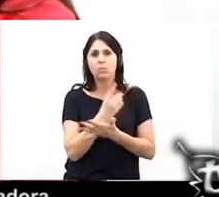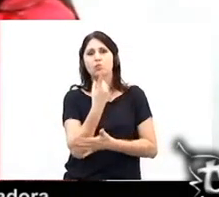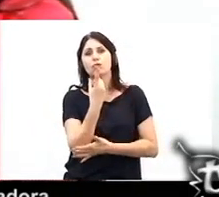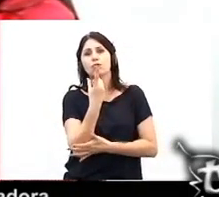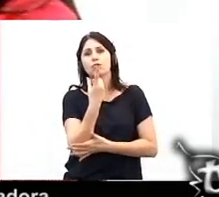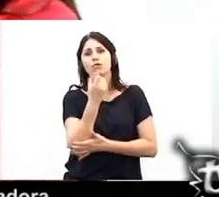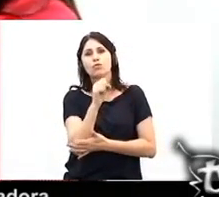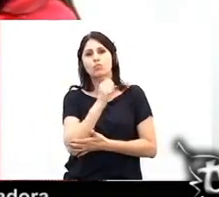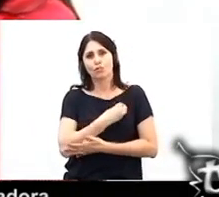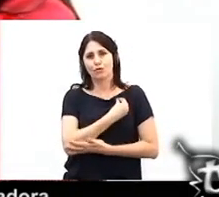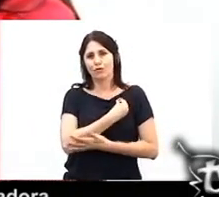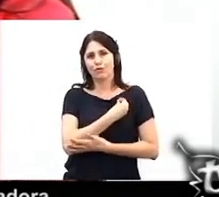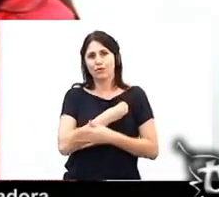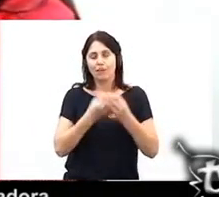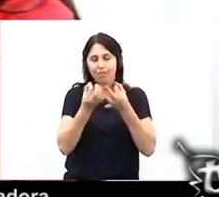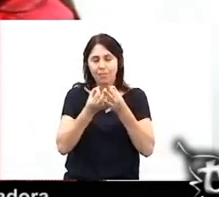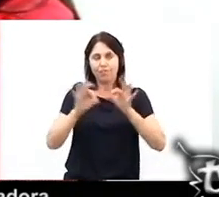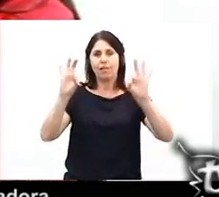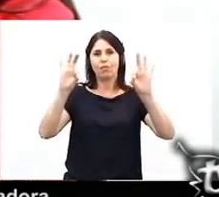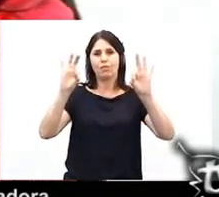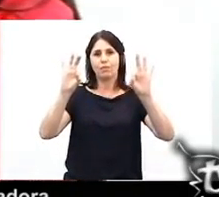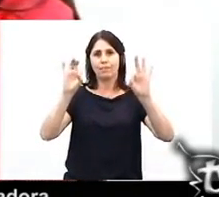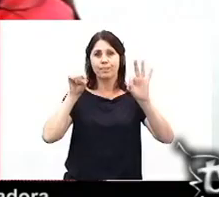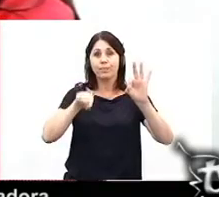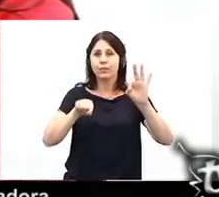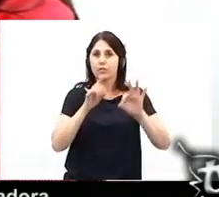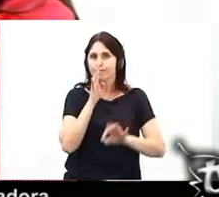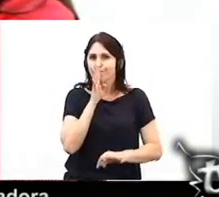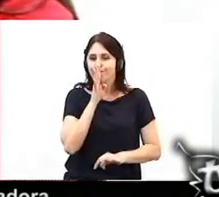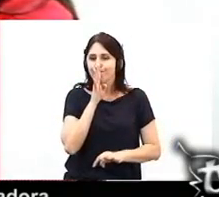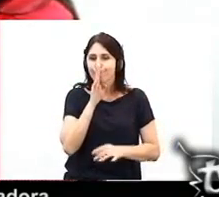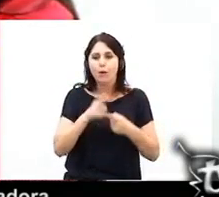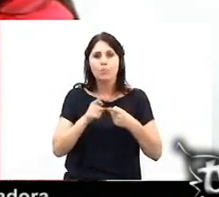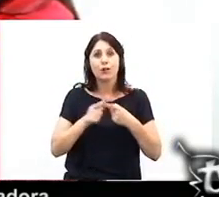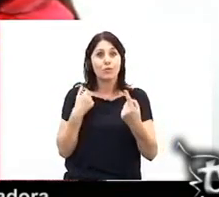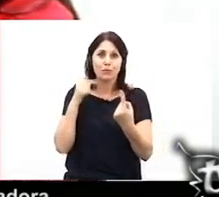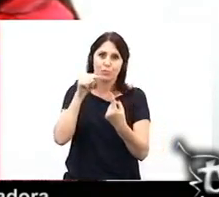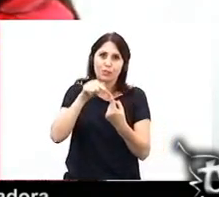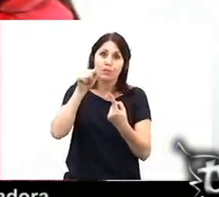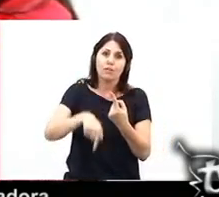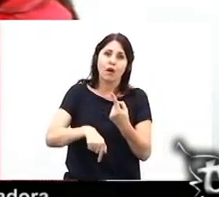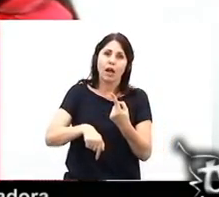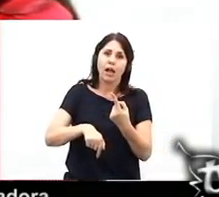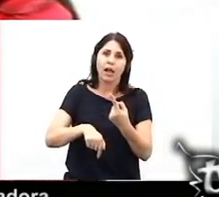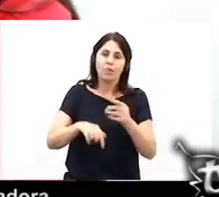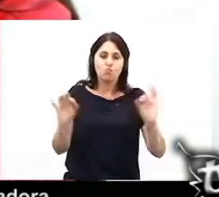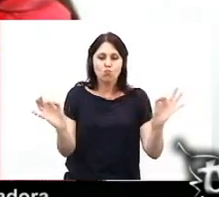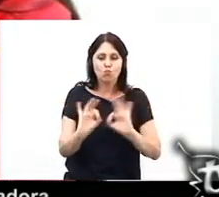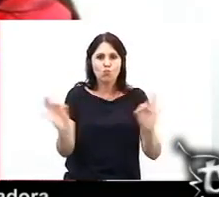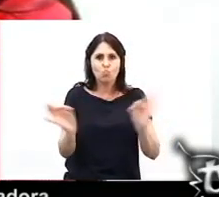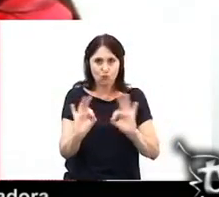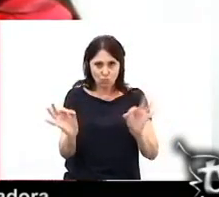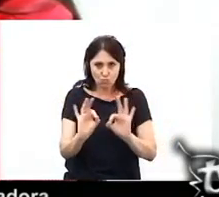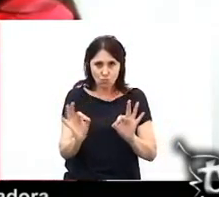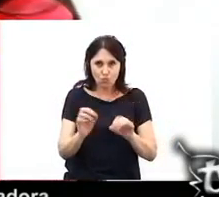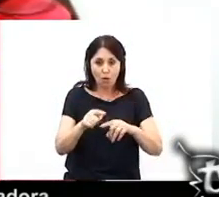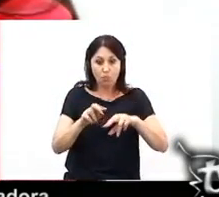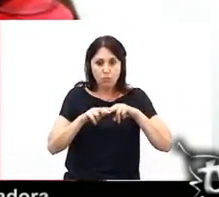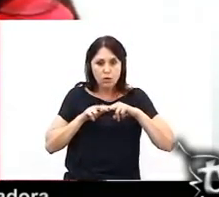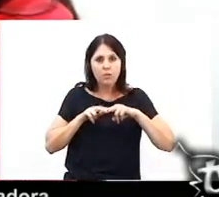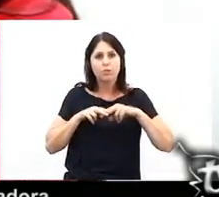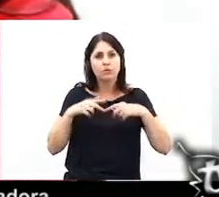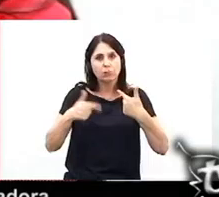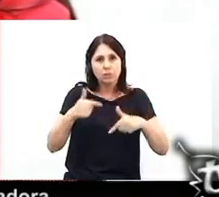55% o número de vítimas fatais nas vias urbanas de Passo Fundo. Isso para nós, mesmo que hipoteticamente,